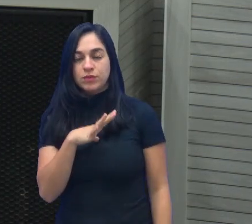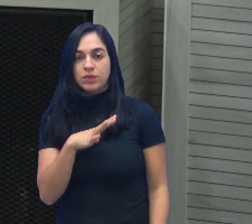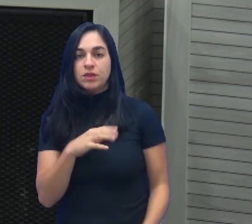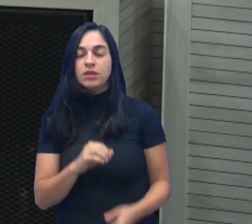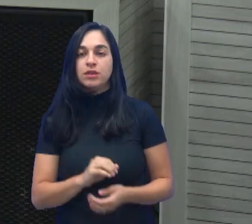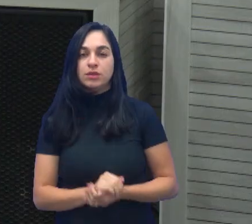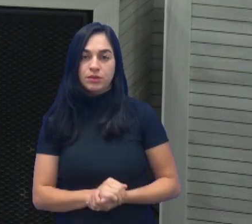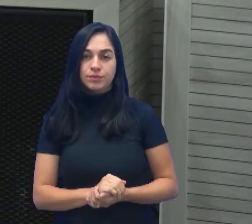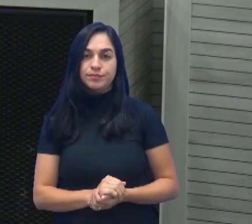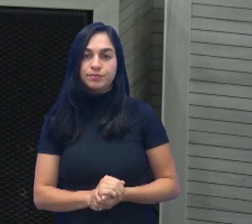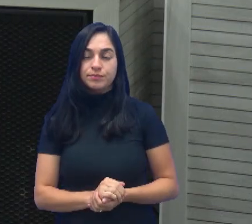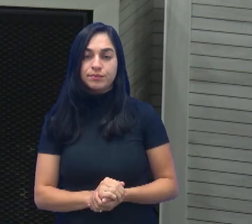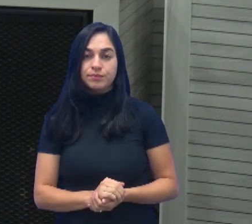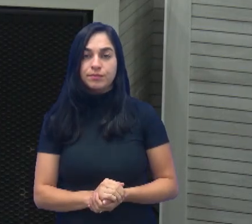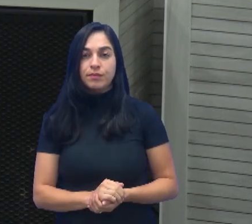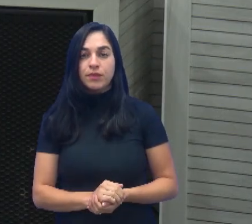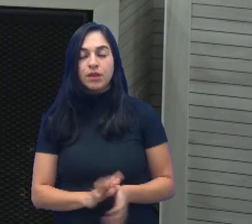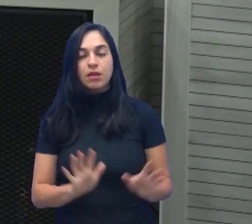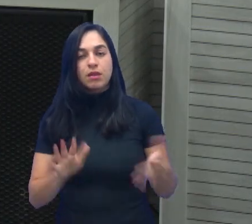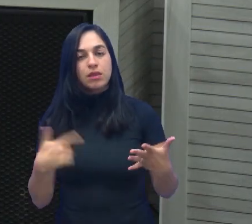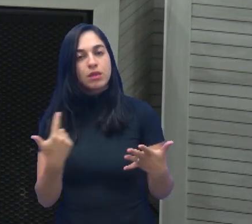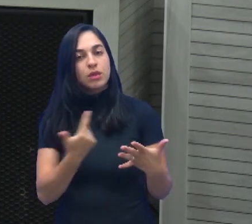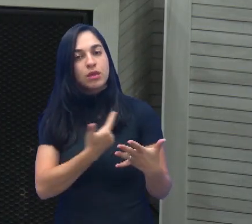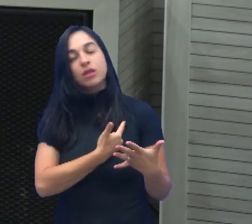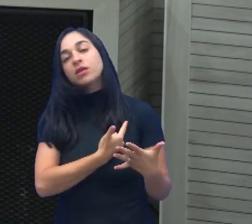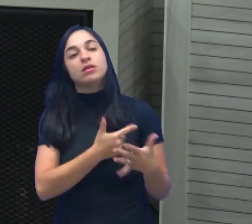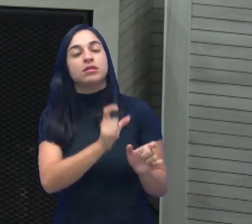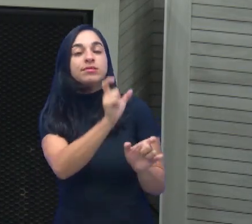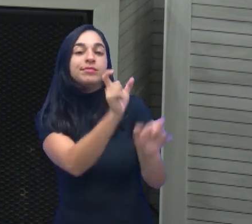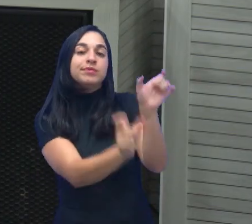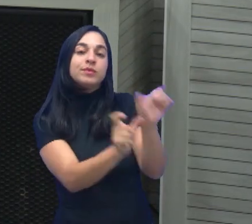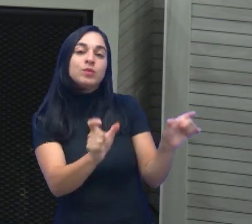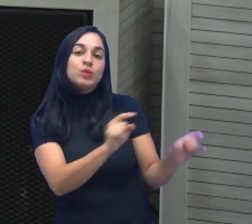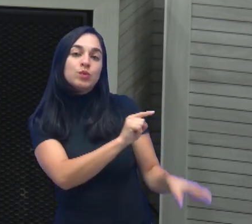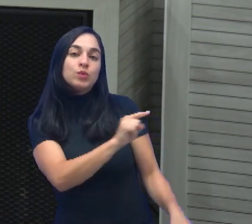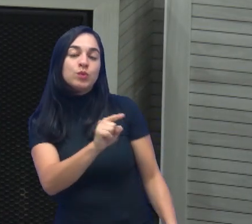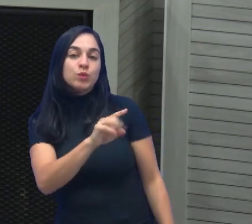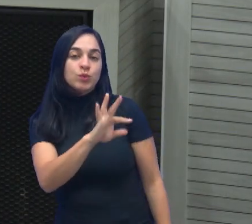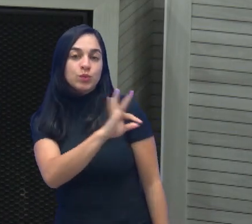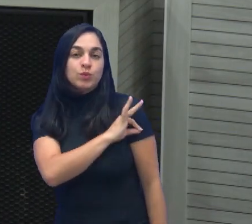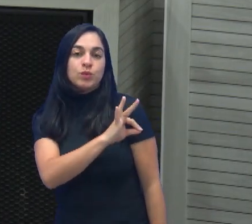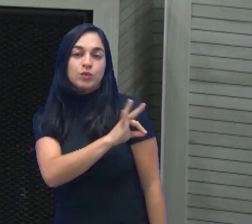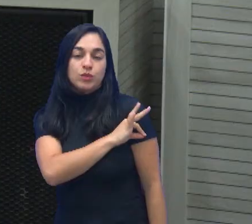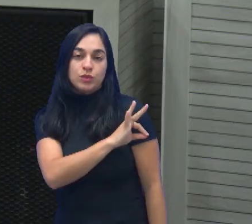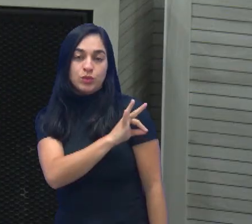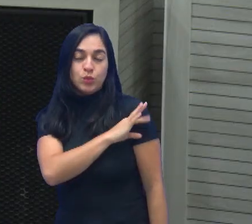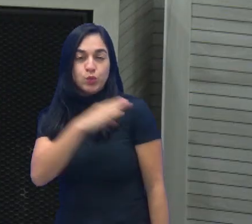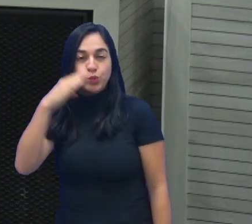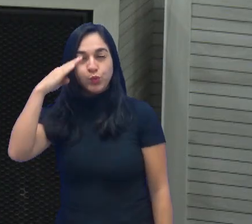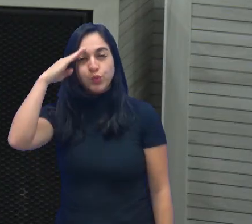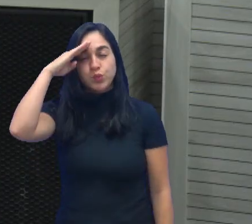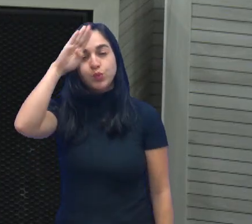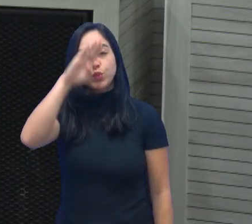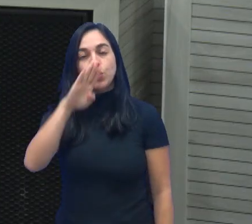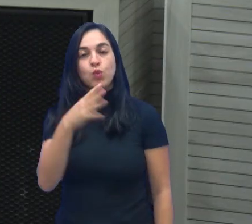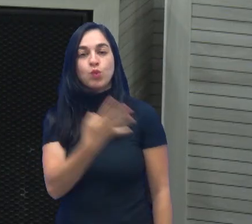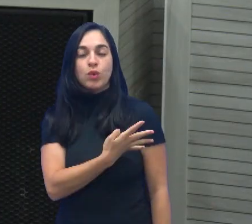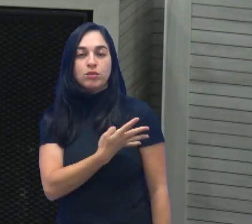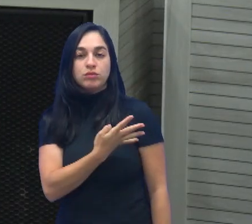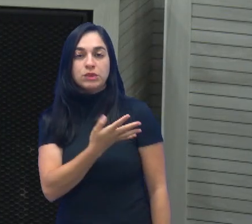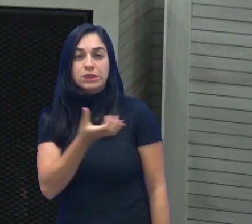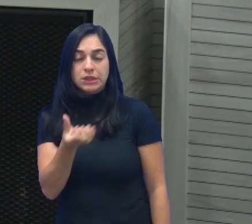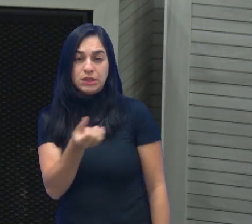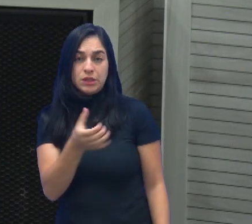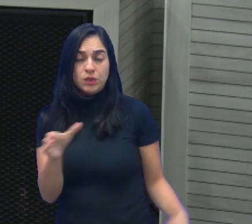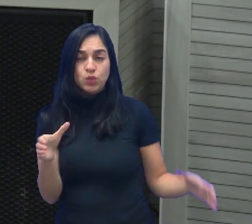Nós manifestamos louvor aos policiais militares da Força Tática do 46º Batalhão